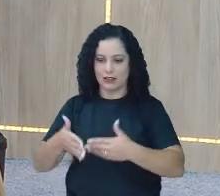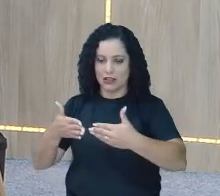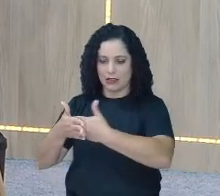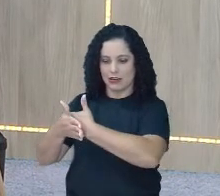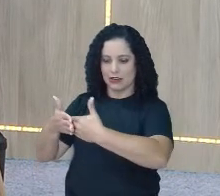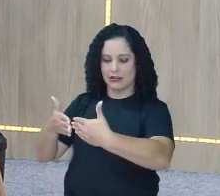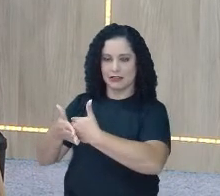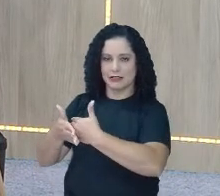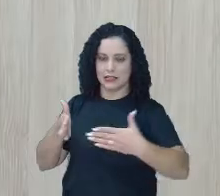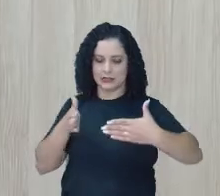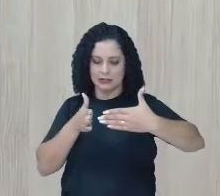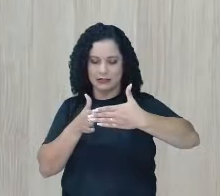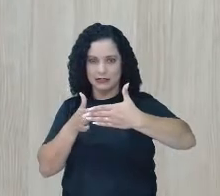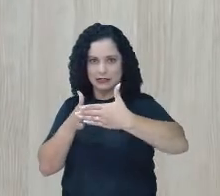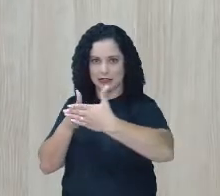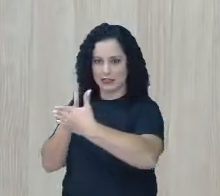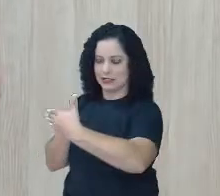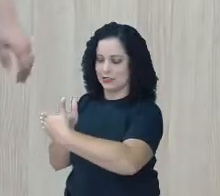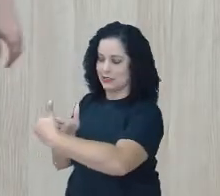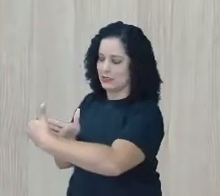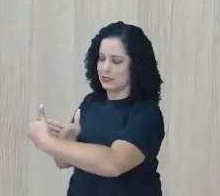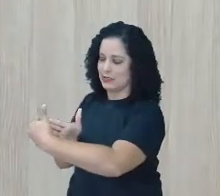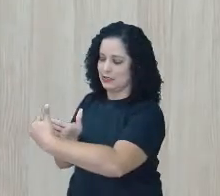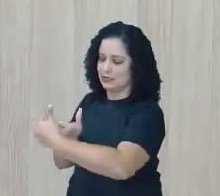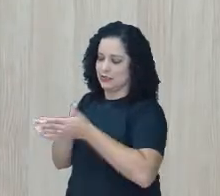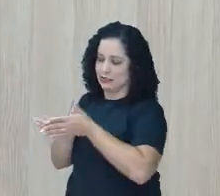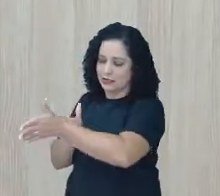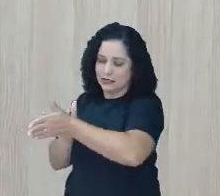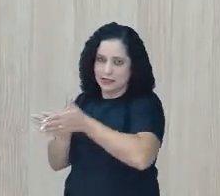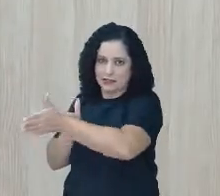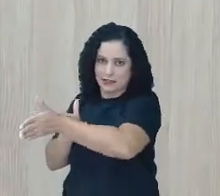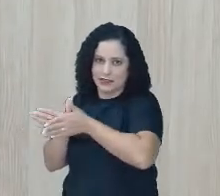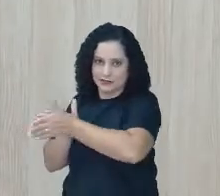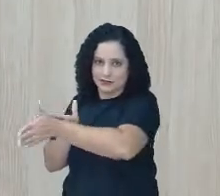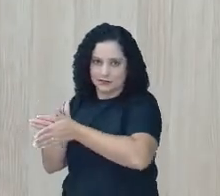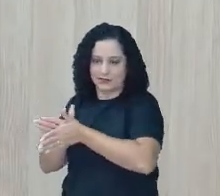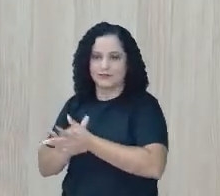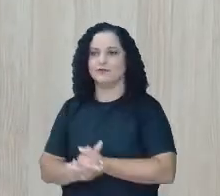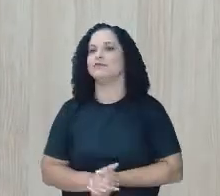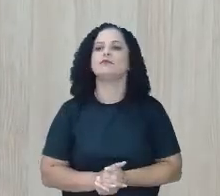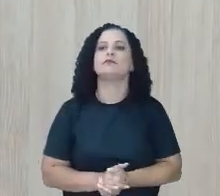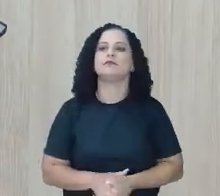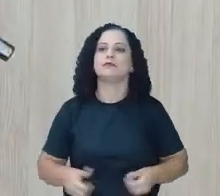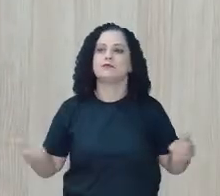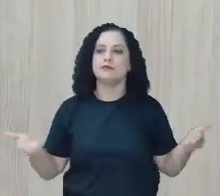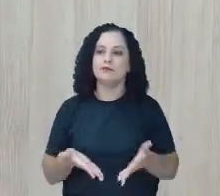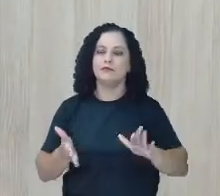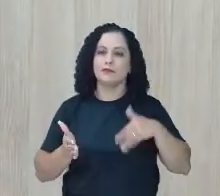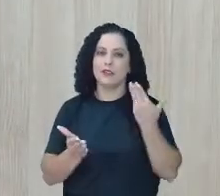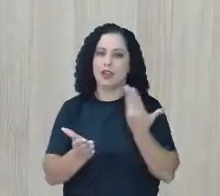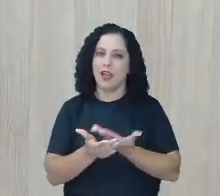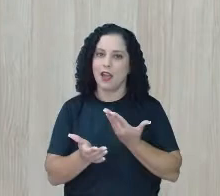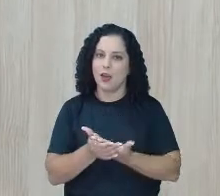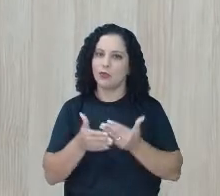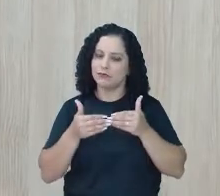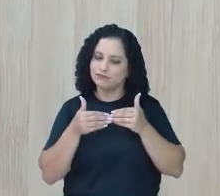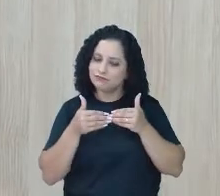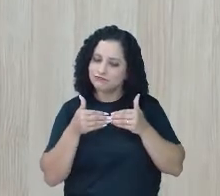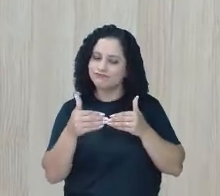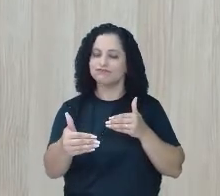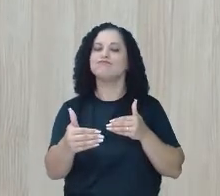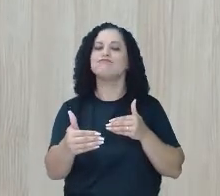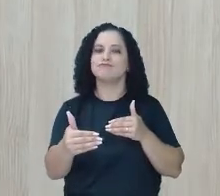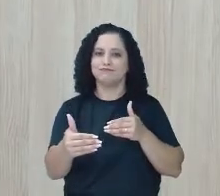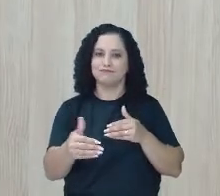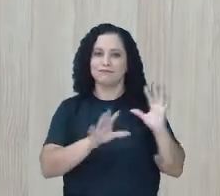demais, não é não? Show de bola. Show de bola. Vamos seguir então. Ó, a gente vai começar a aula, brincadeira, já começou faz um tempão, porque a gente estava